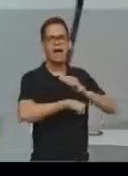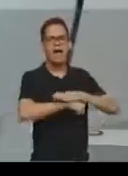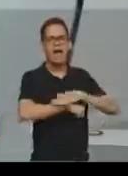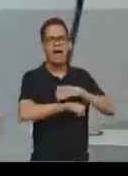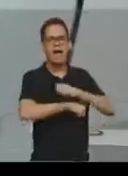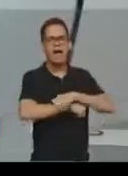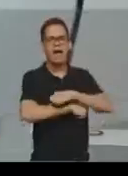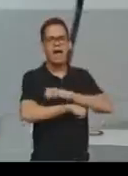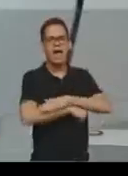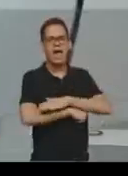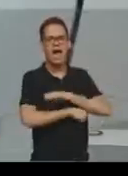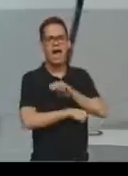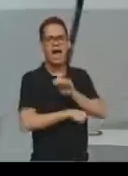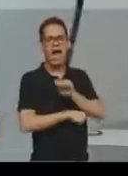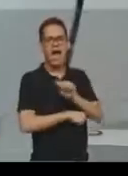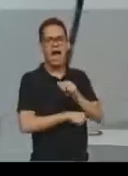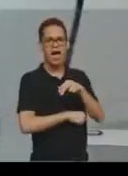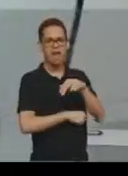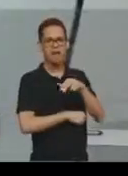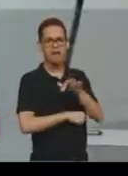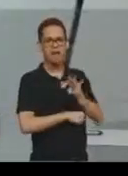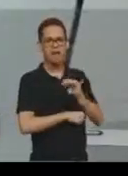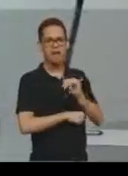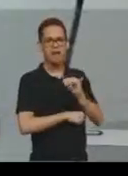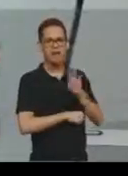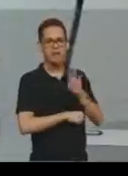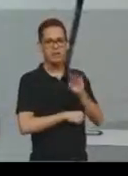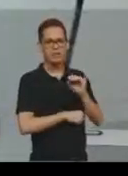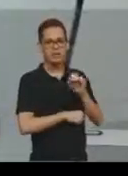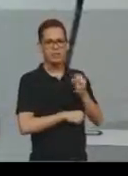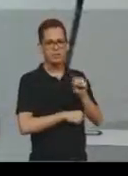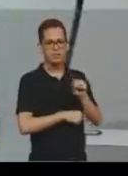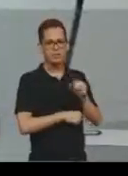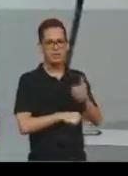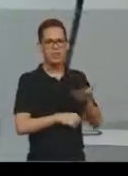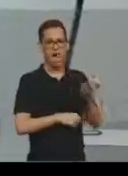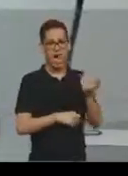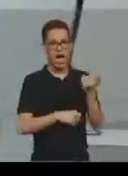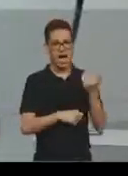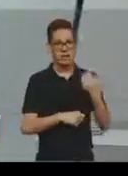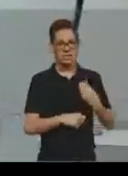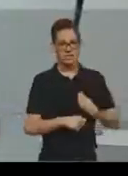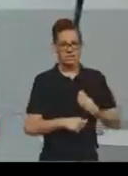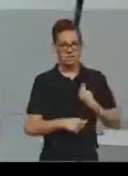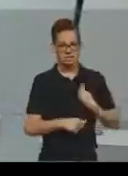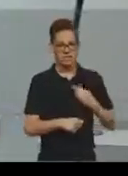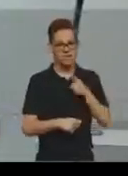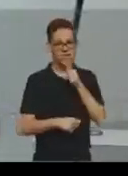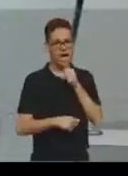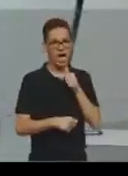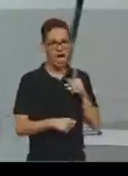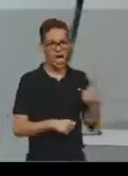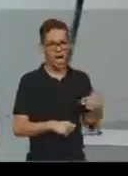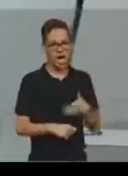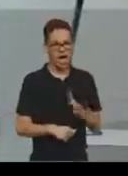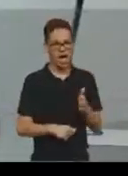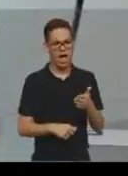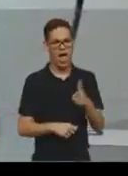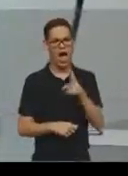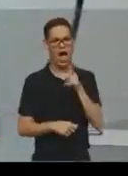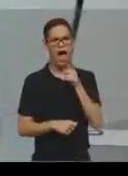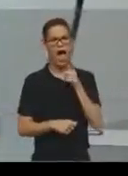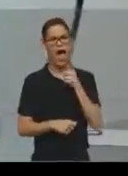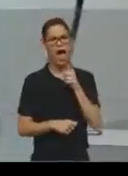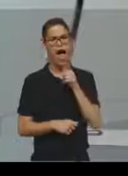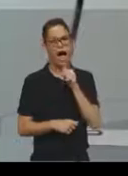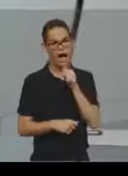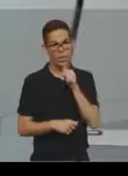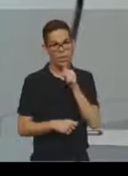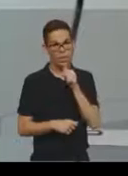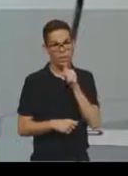lá, os anfíbios, se a gente for ver, a vida era na água, né? Nós temos os peixes. Aí na nossa